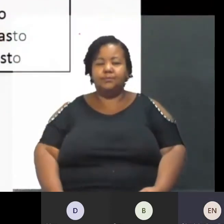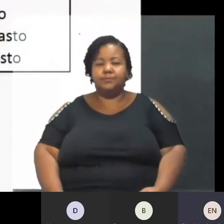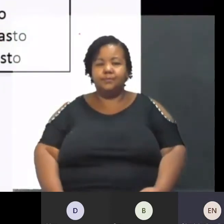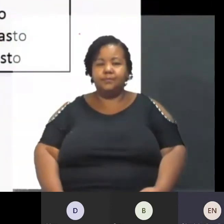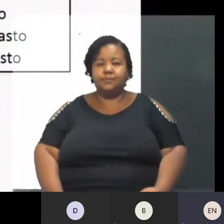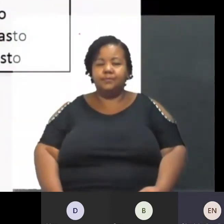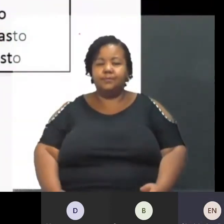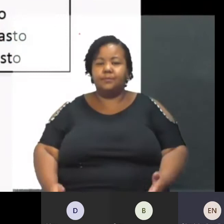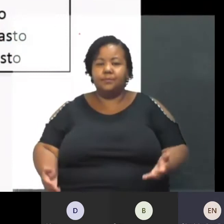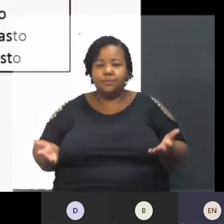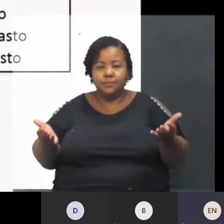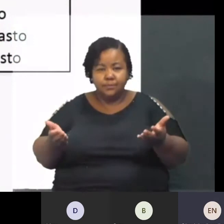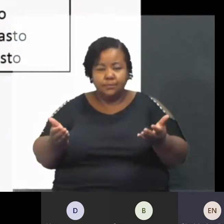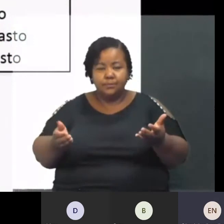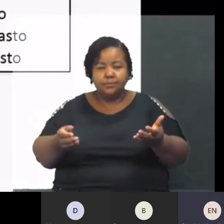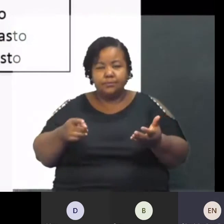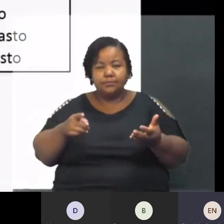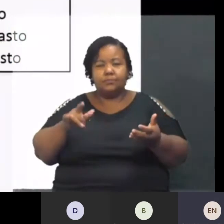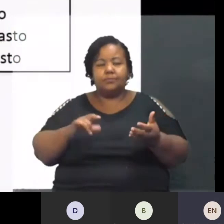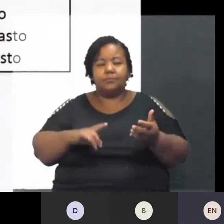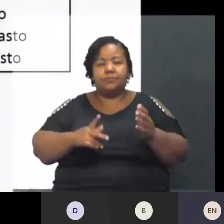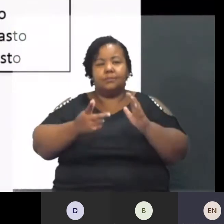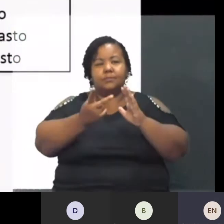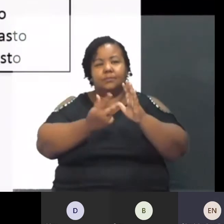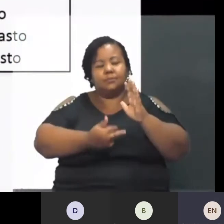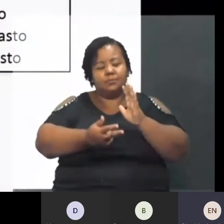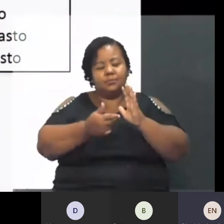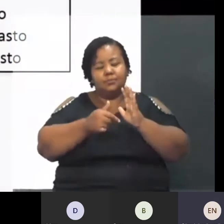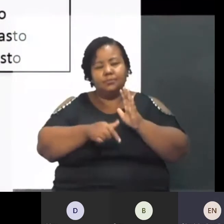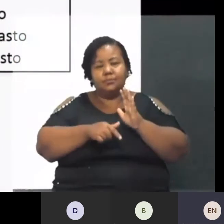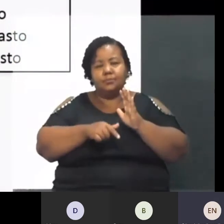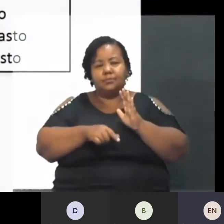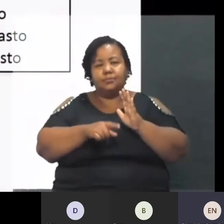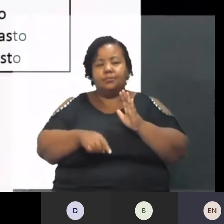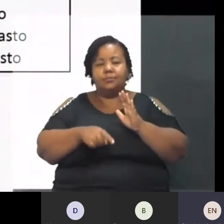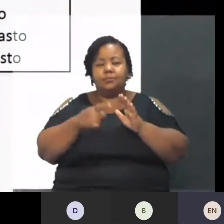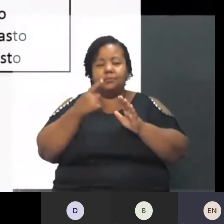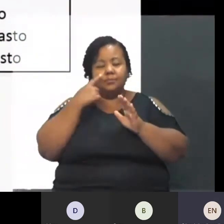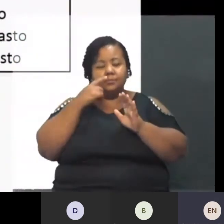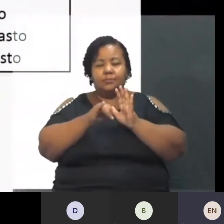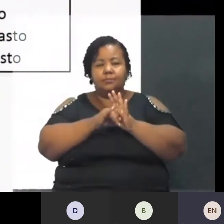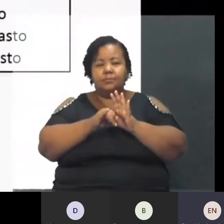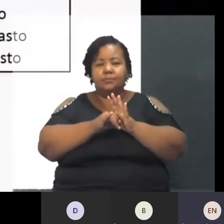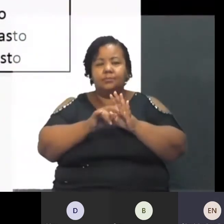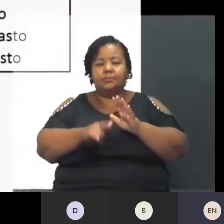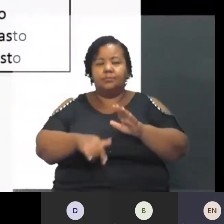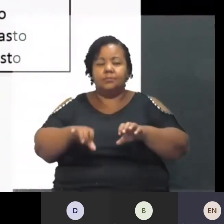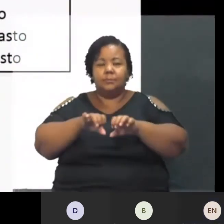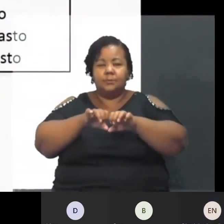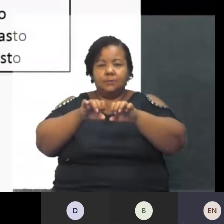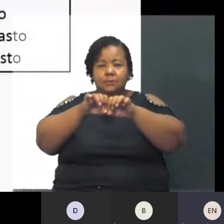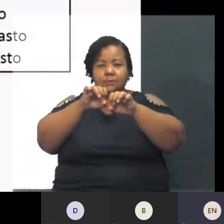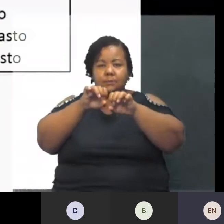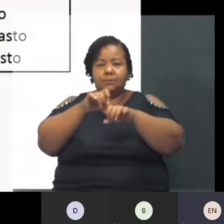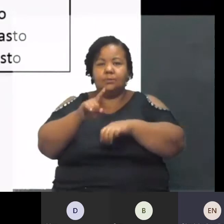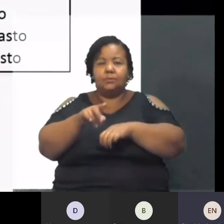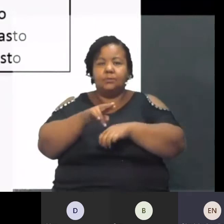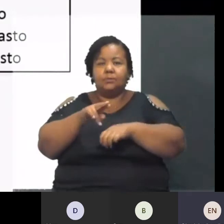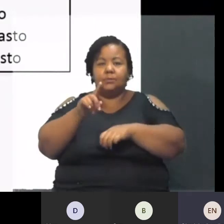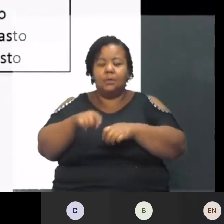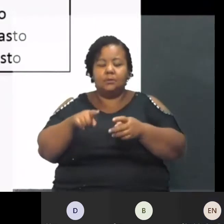Bom, e então agora você vai desenhar e identificar as estruturas. Quais são